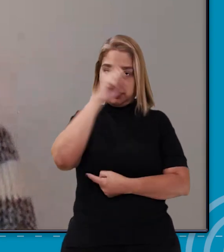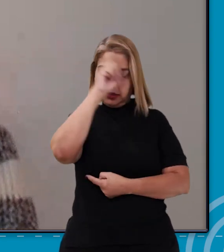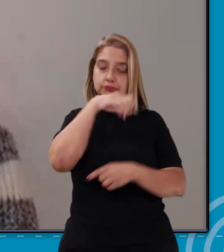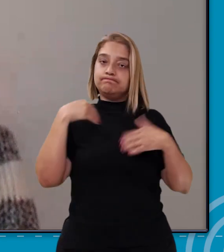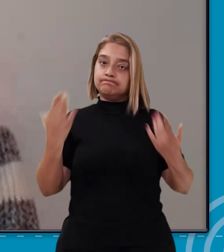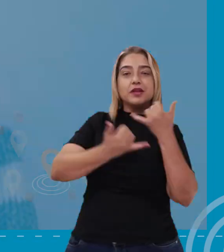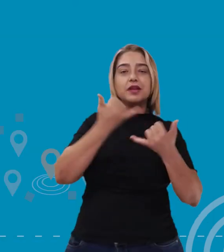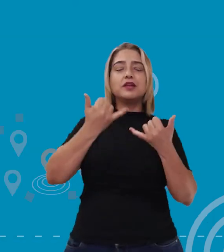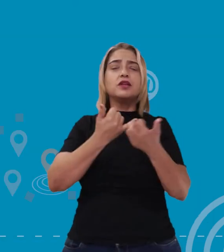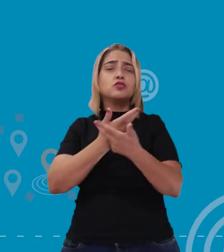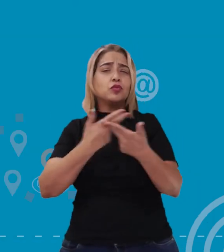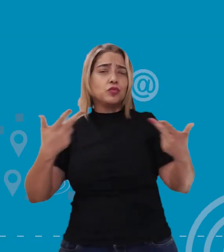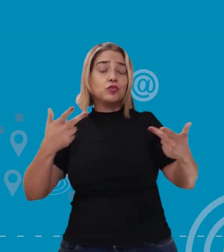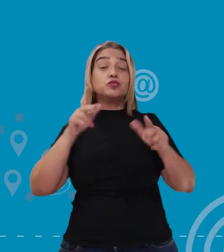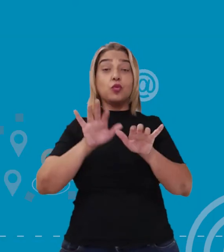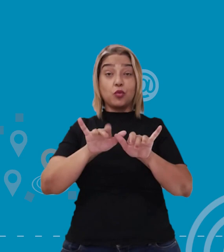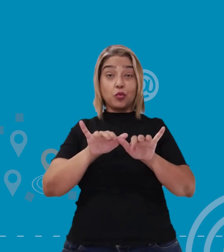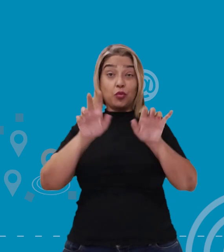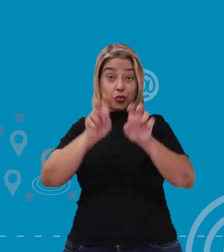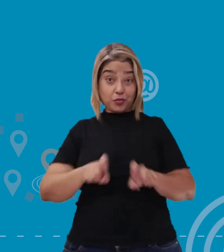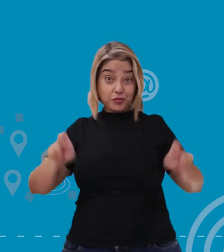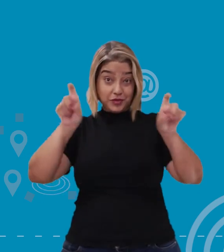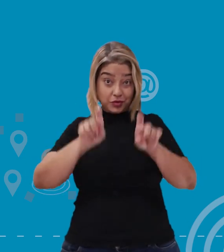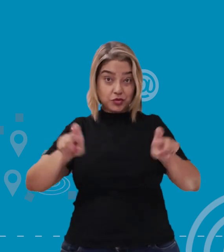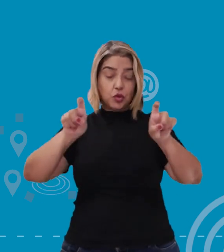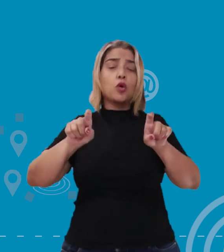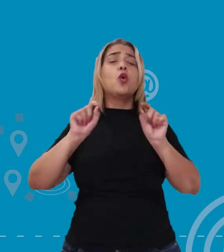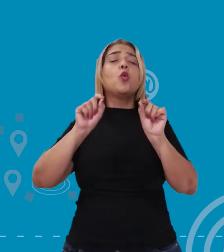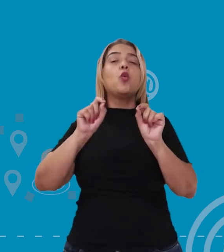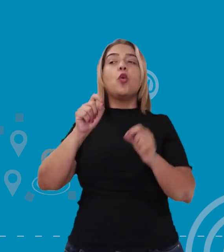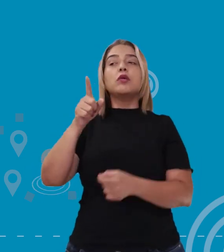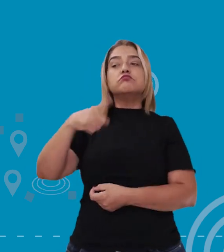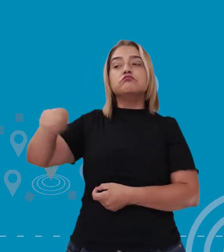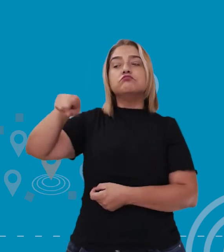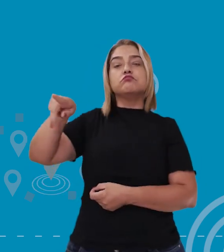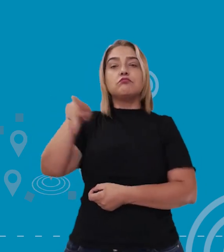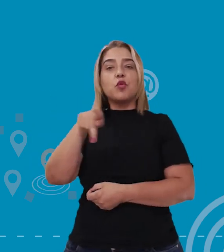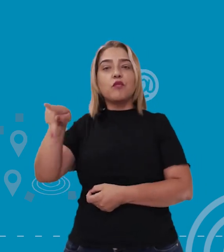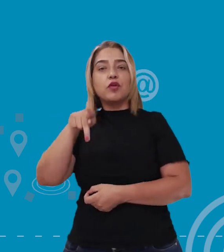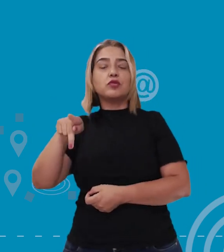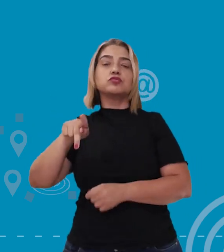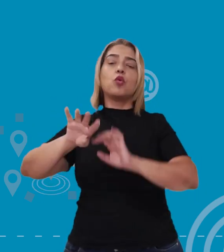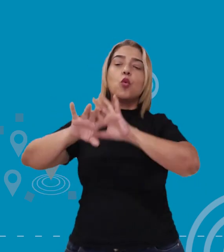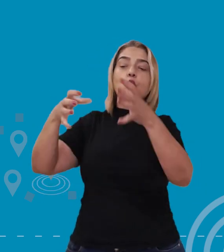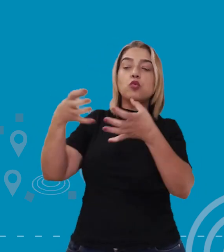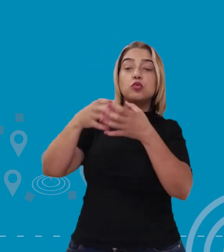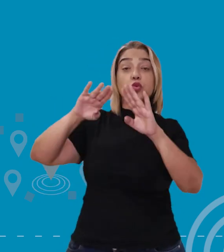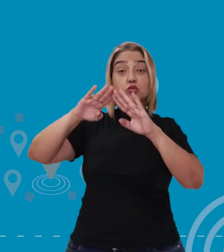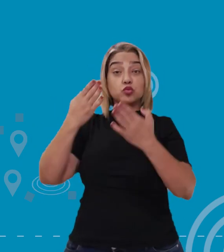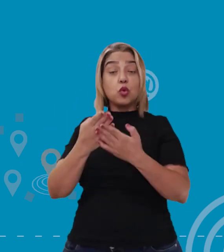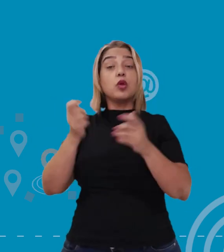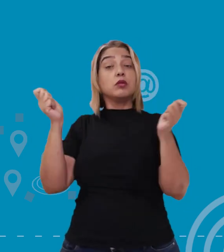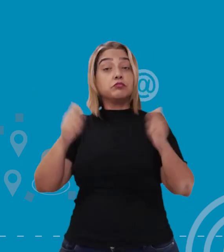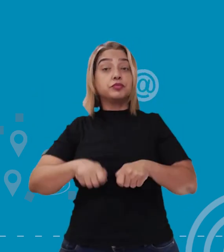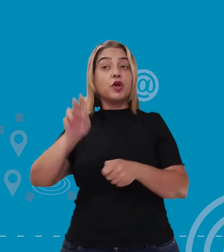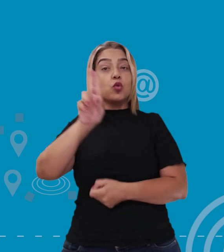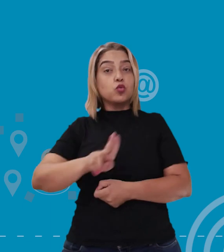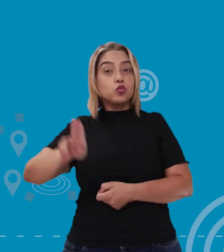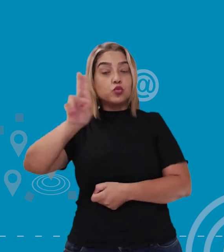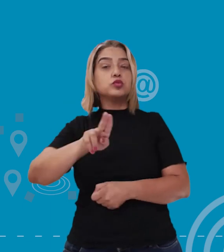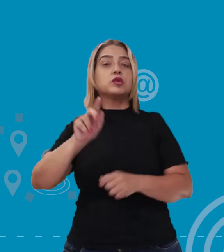alfabetização e do letramento. O que mais os professores ou a comunidade escolar podem utilizar